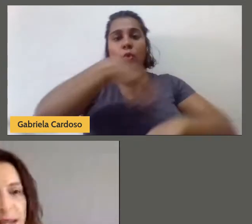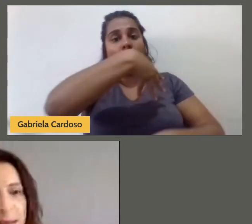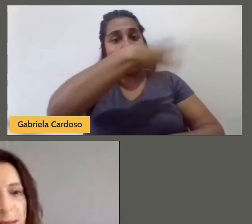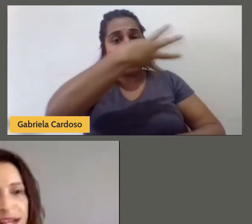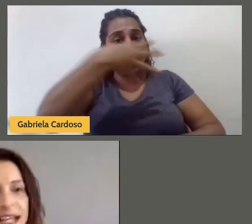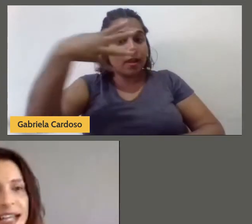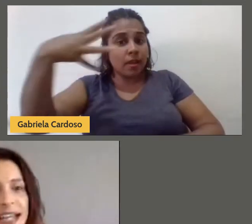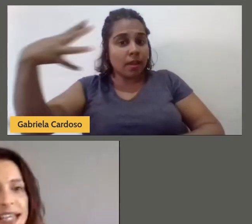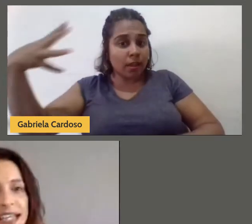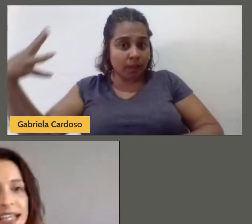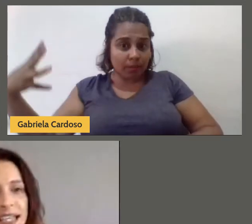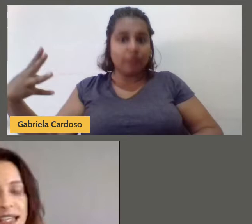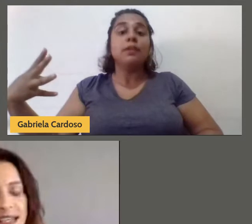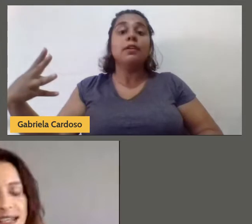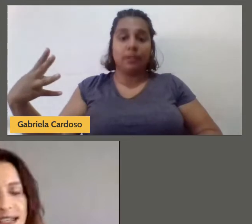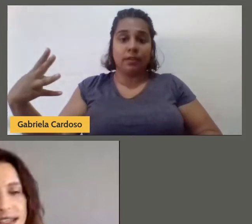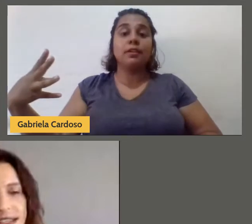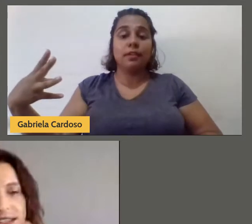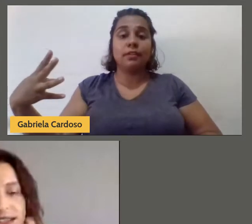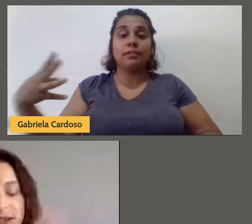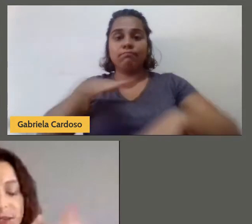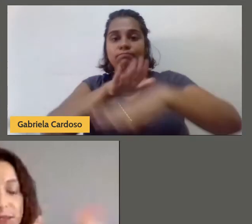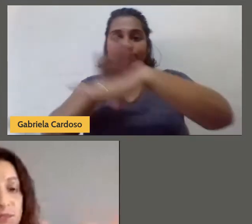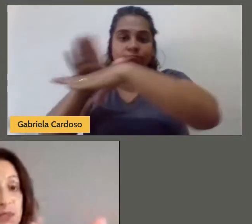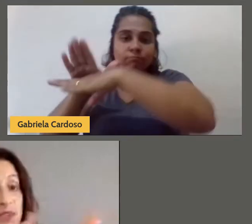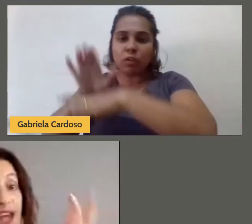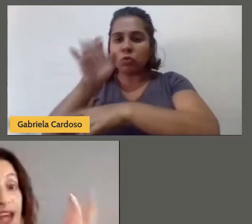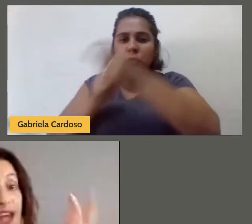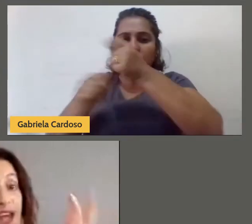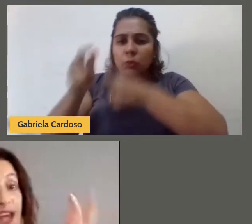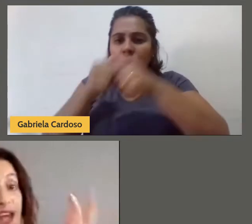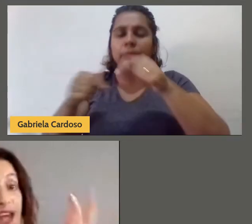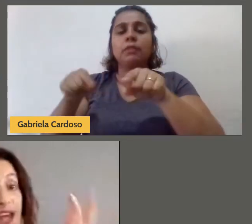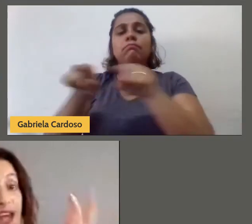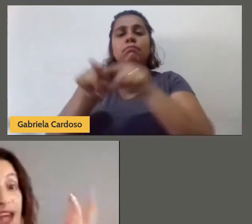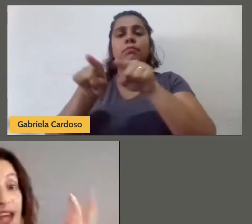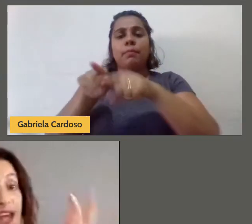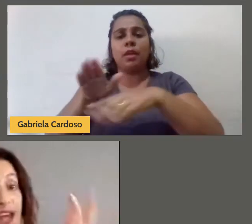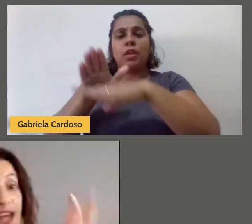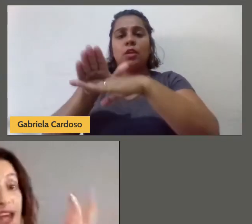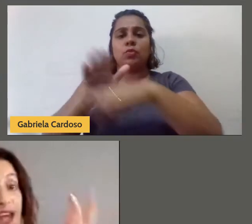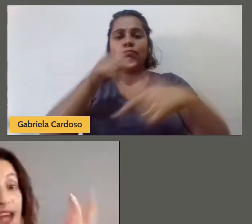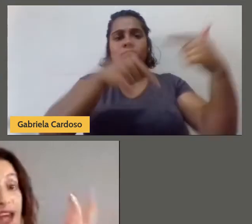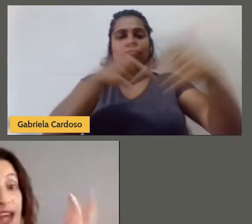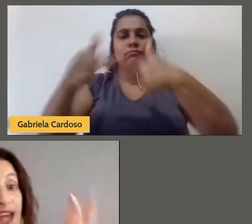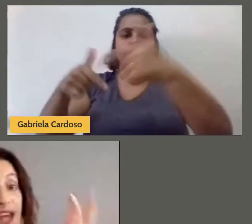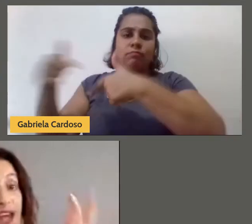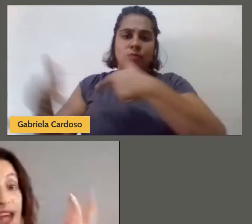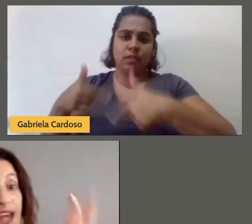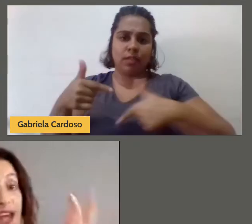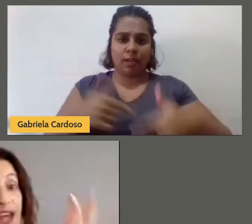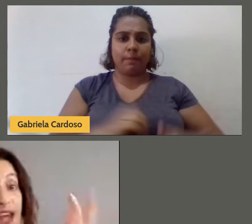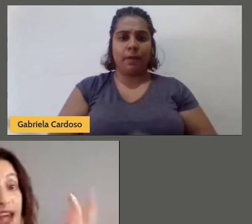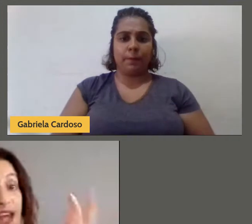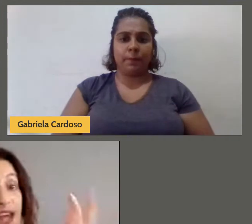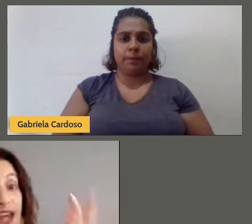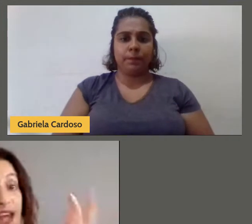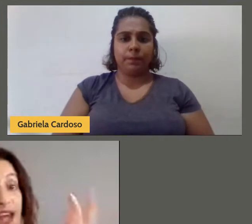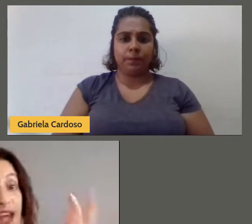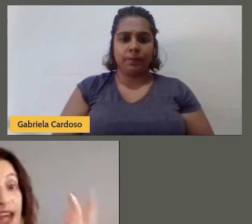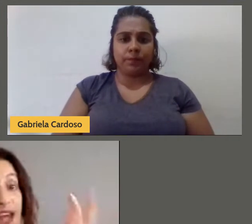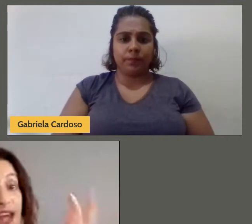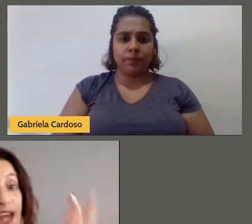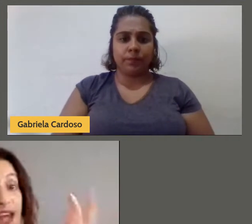tema que está em voga, né, que a gente ouve muito falar da questão migratória, principalmente das pessoas em situação de